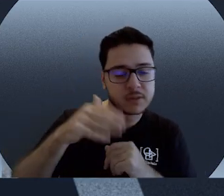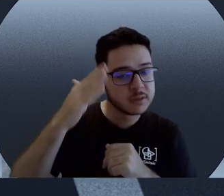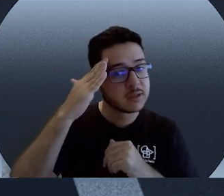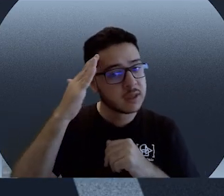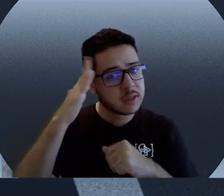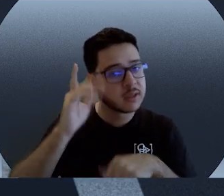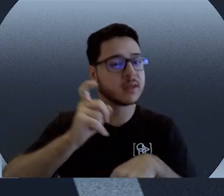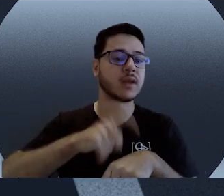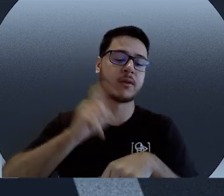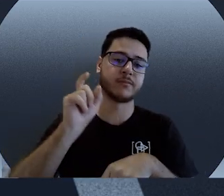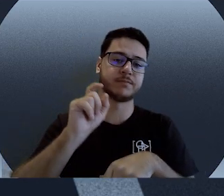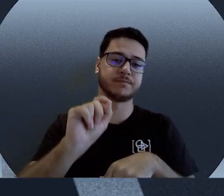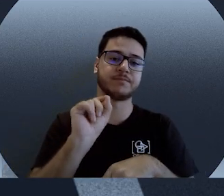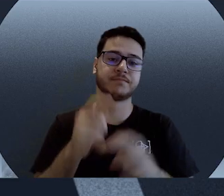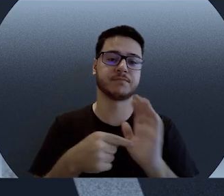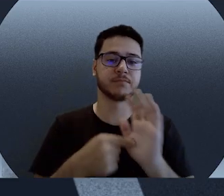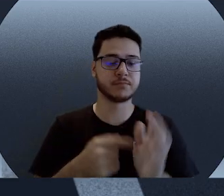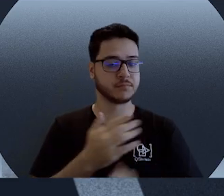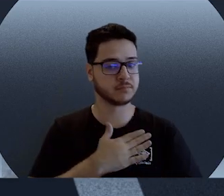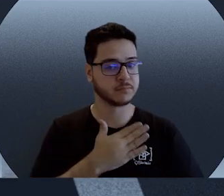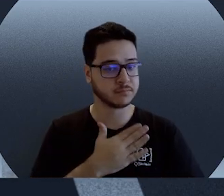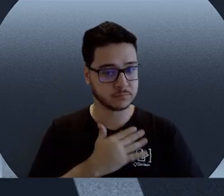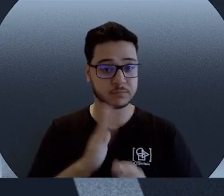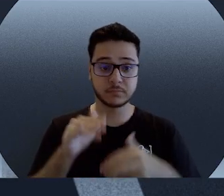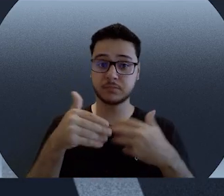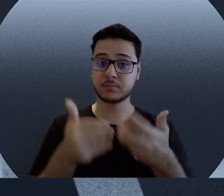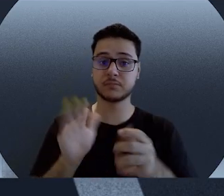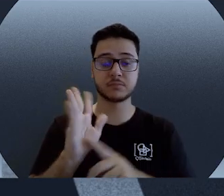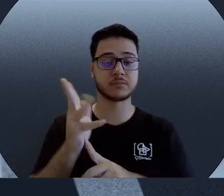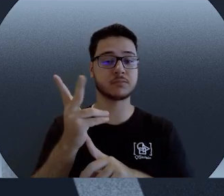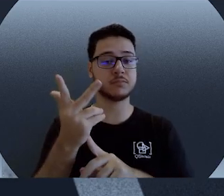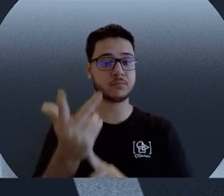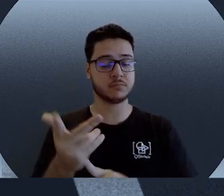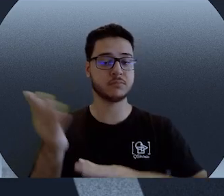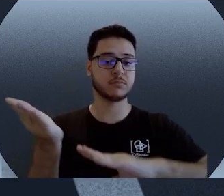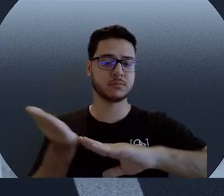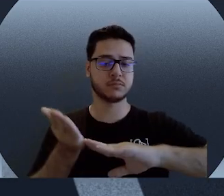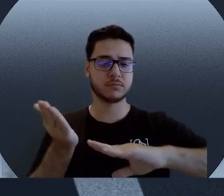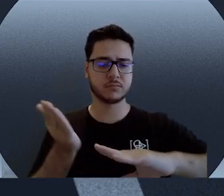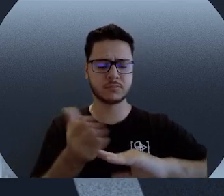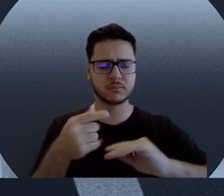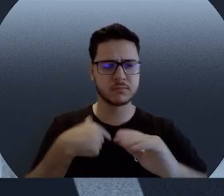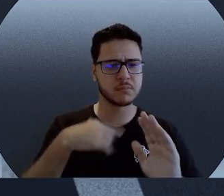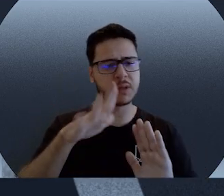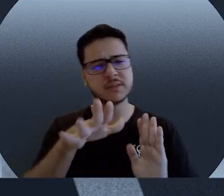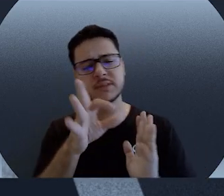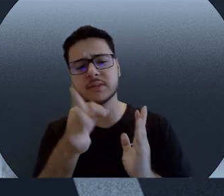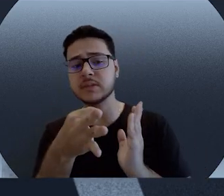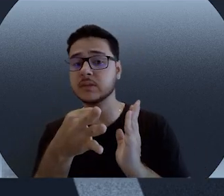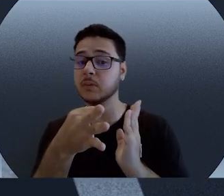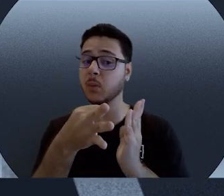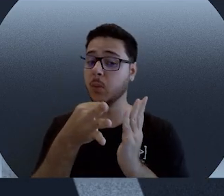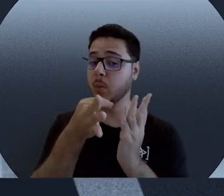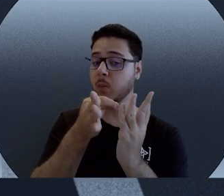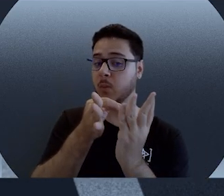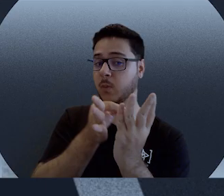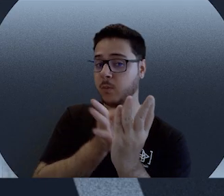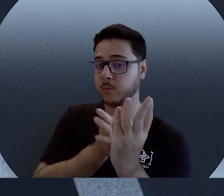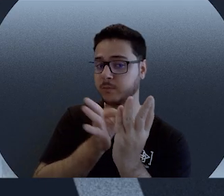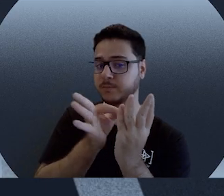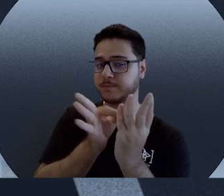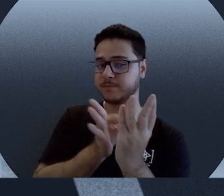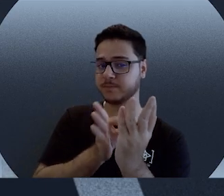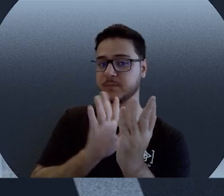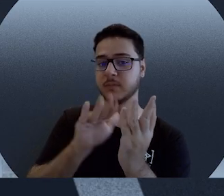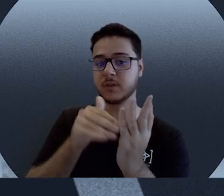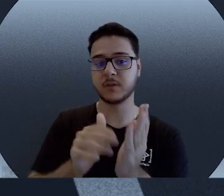entender logo de cara o que aquilo está querendo dizer. A arte contemporânea, ela vai tender a ser um pouco mais subjetiva, e por isso ela é mais